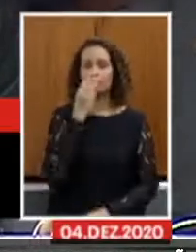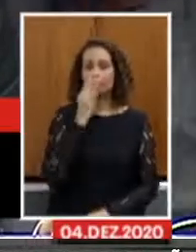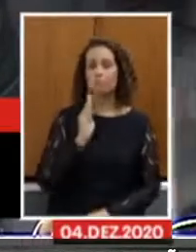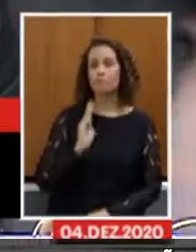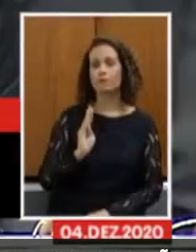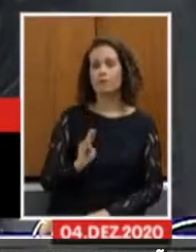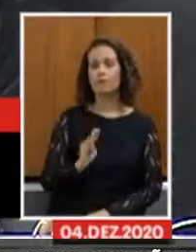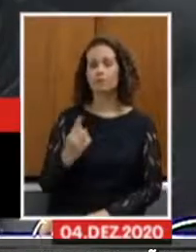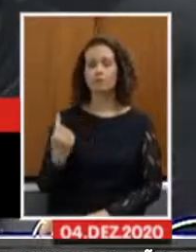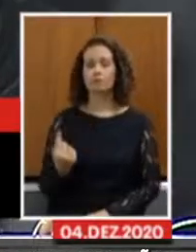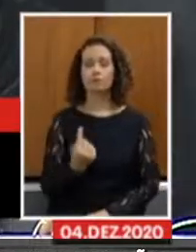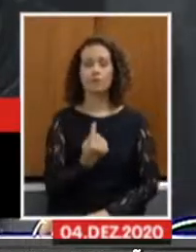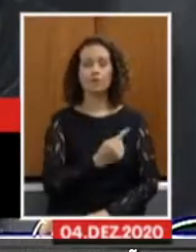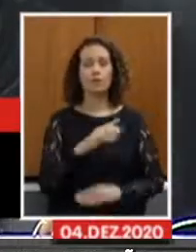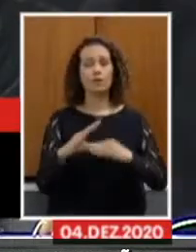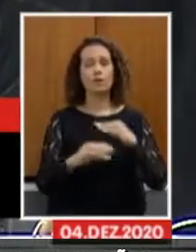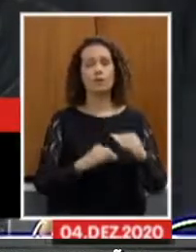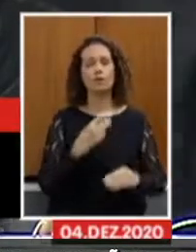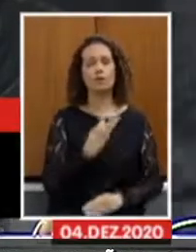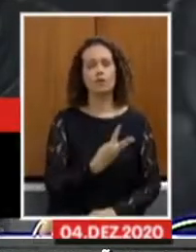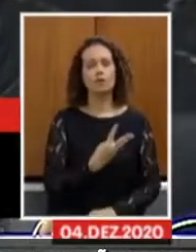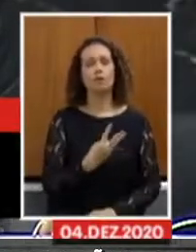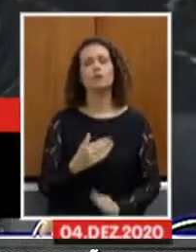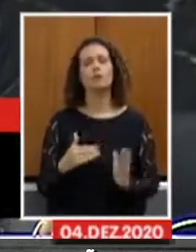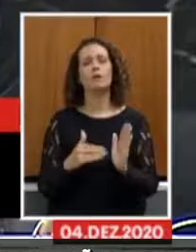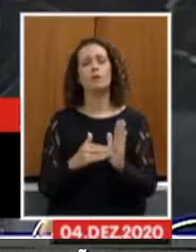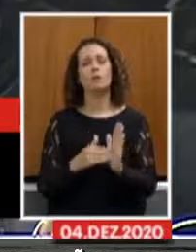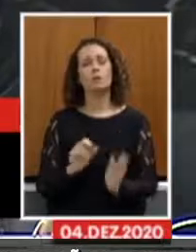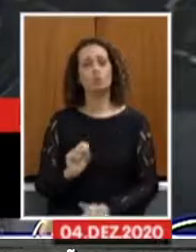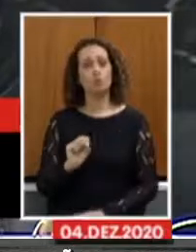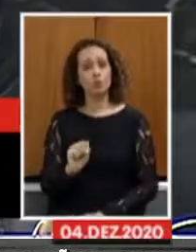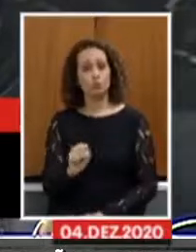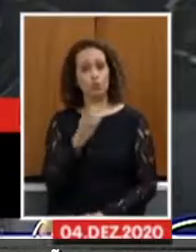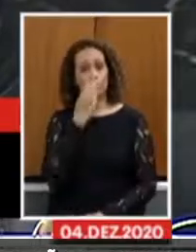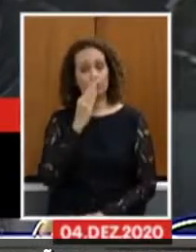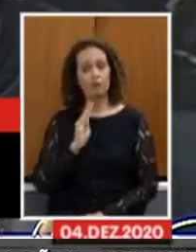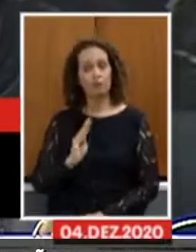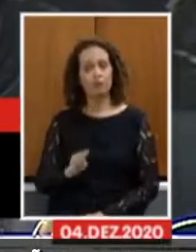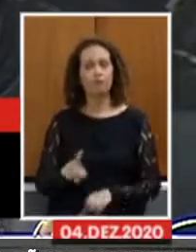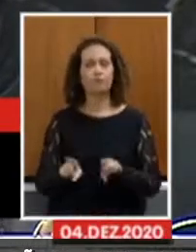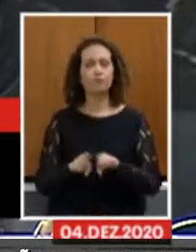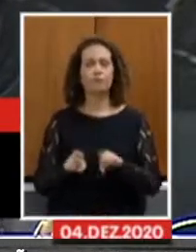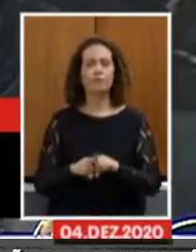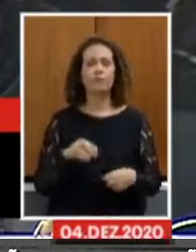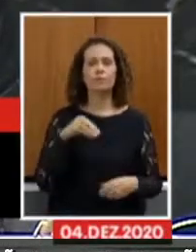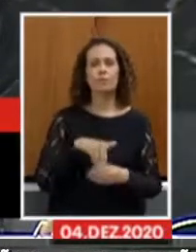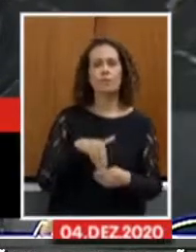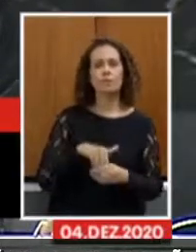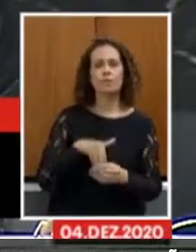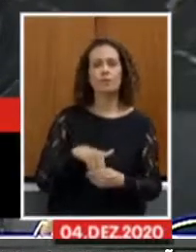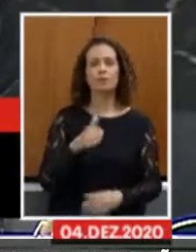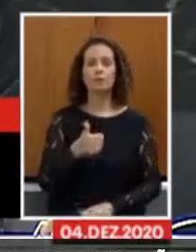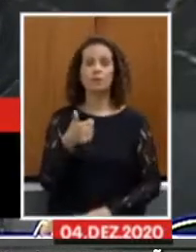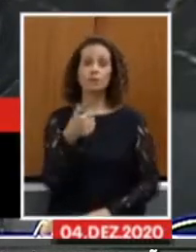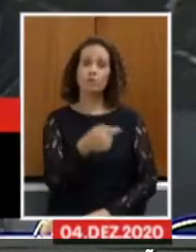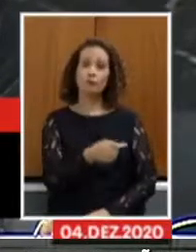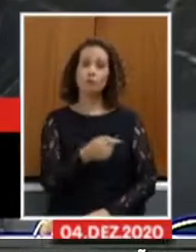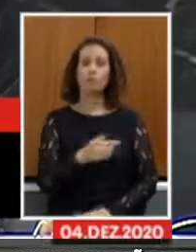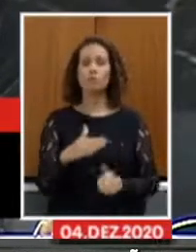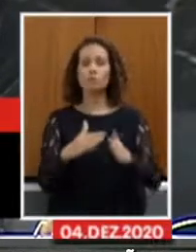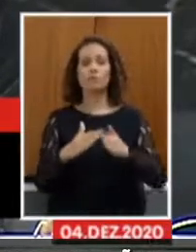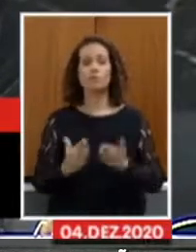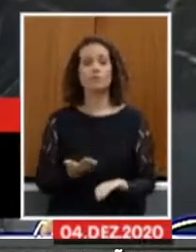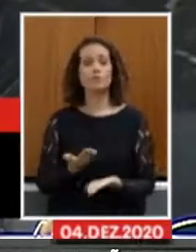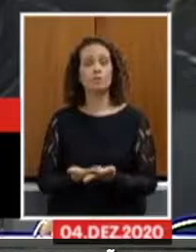uma por sua vez, as emendas 3, 4, 5, 6, 7 e 8. Anunciada a votação da emenda 17, fazem uso da palavra para encaminhar a votação do